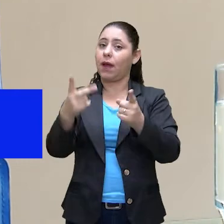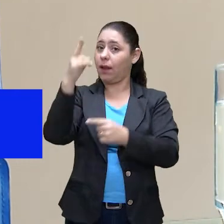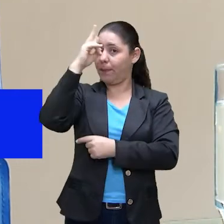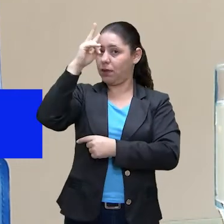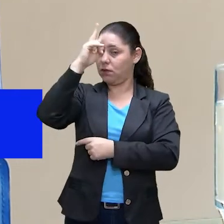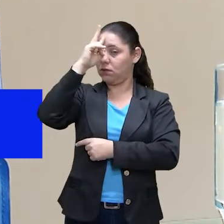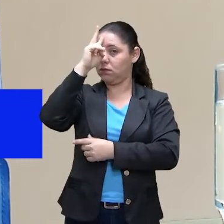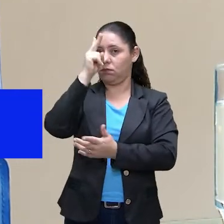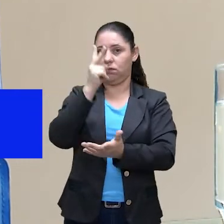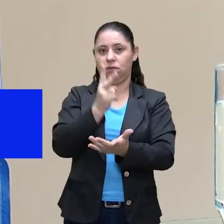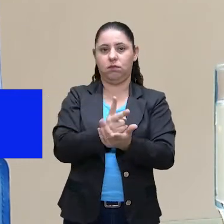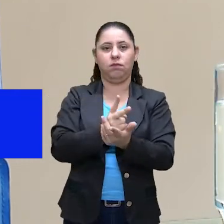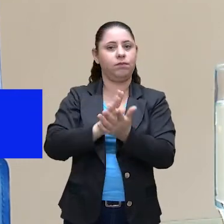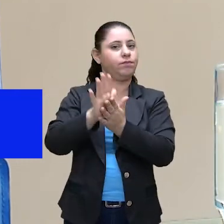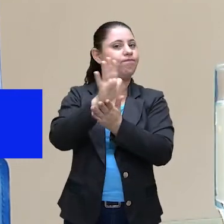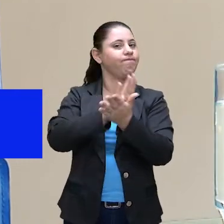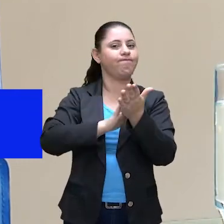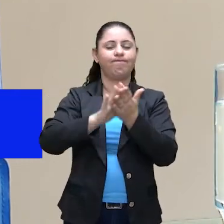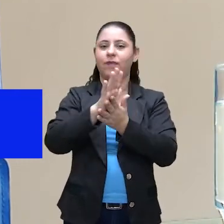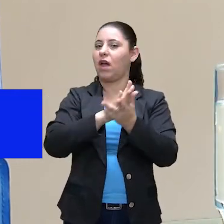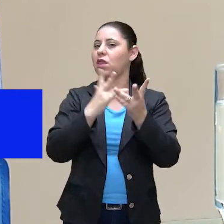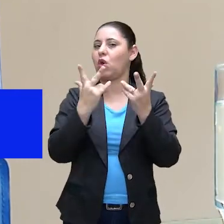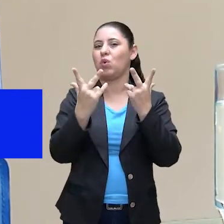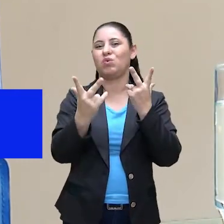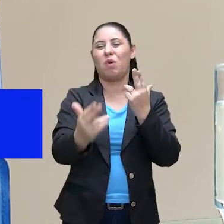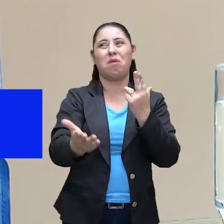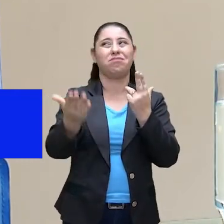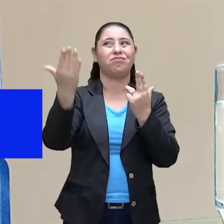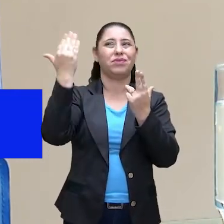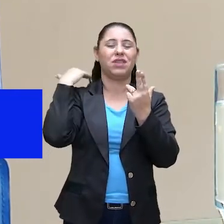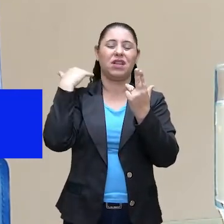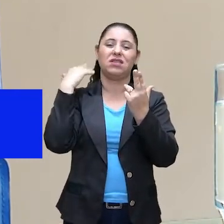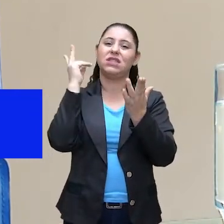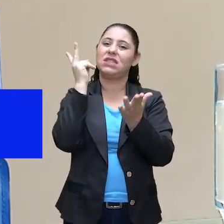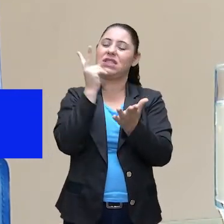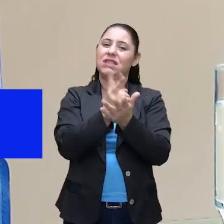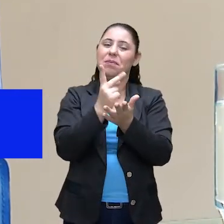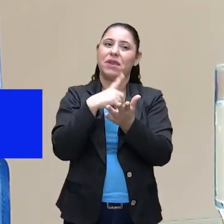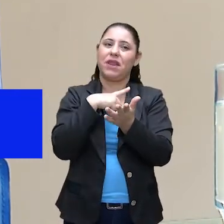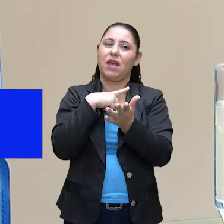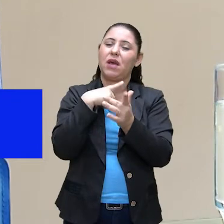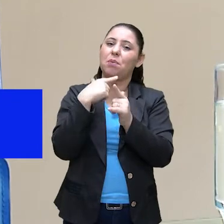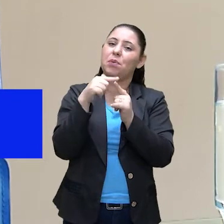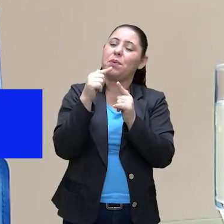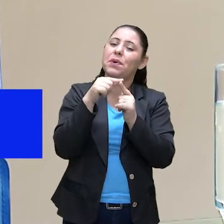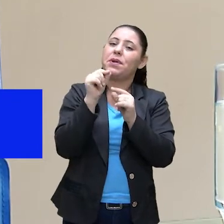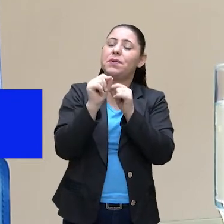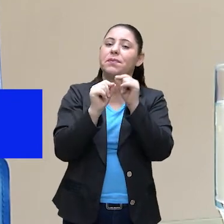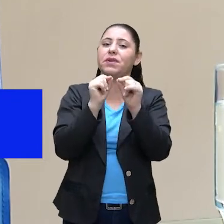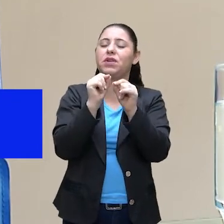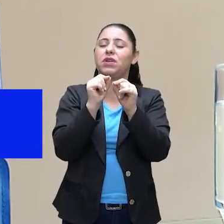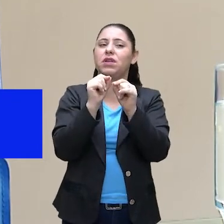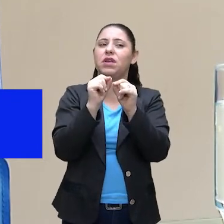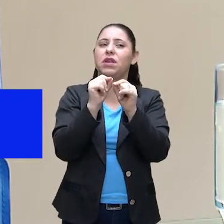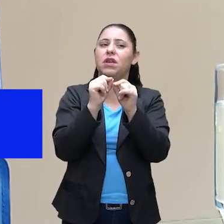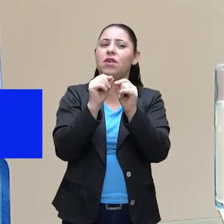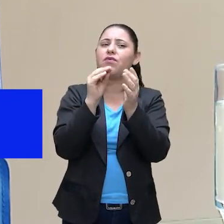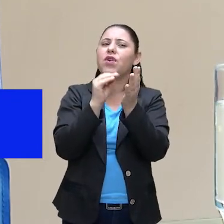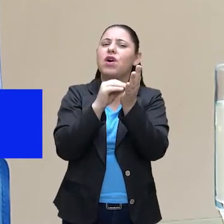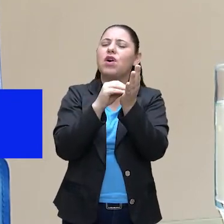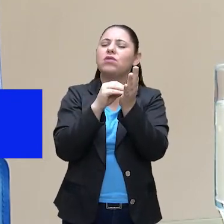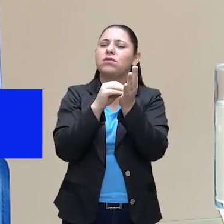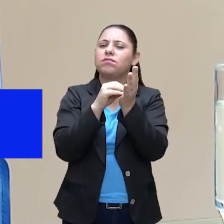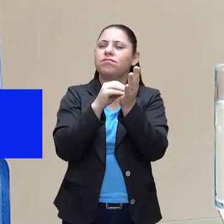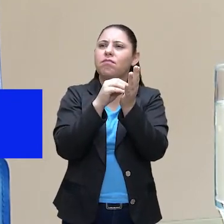Mas lembrando sempre que nada é como era antes, né? Sempre fica um resíduo, um